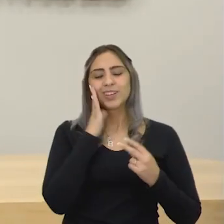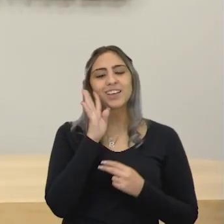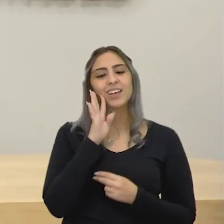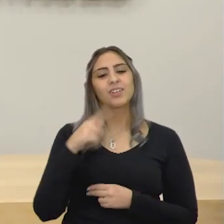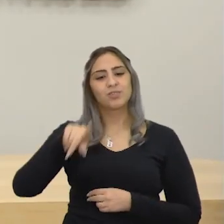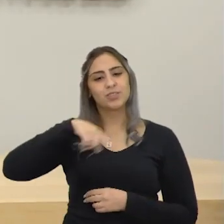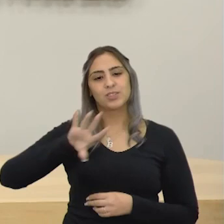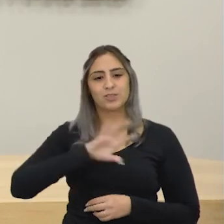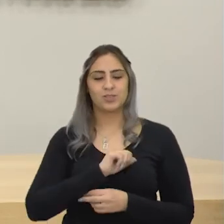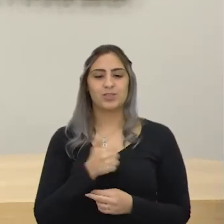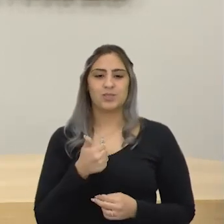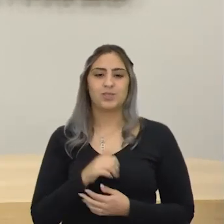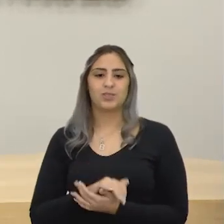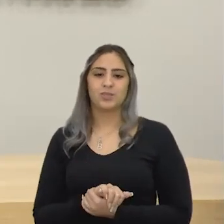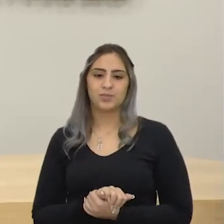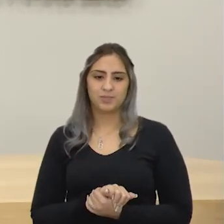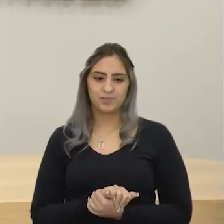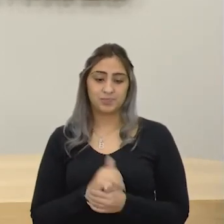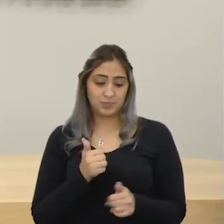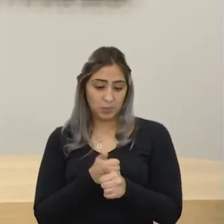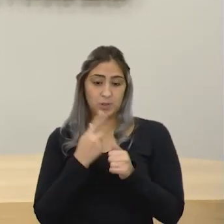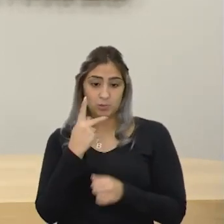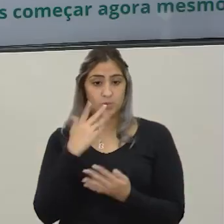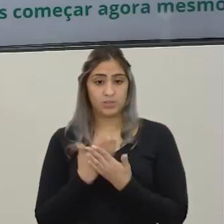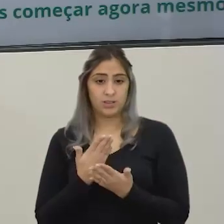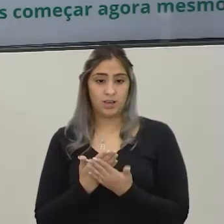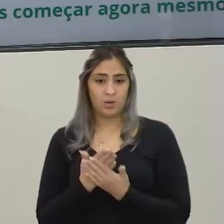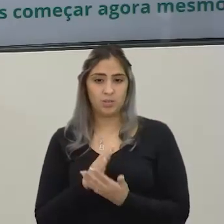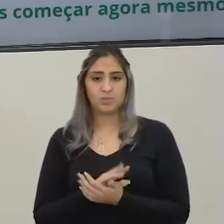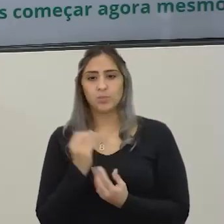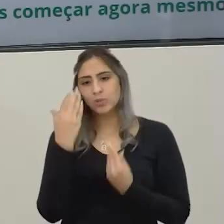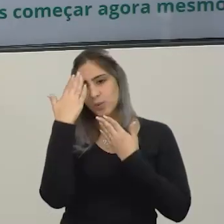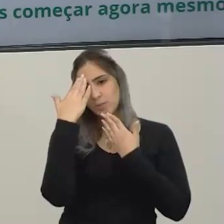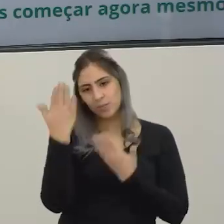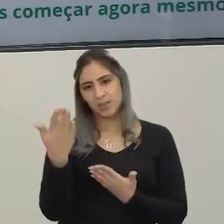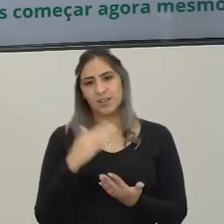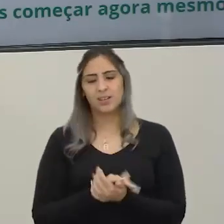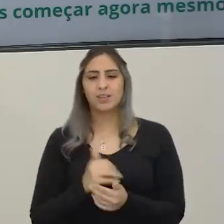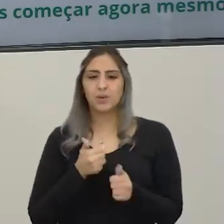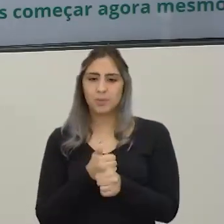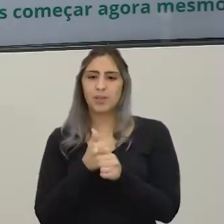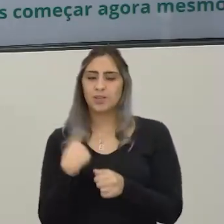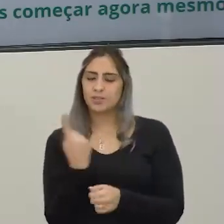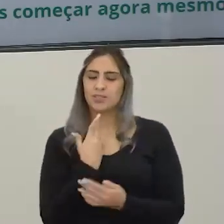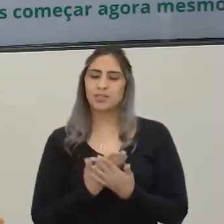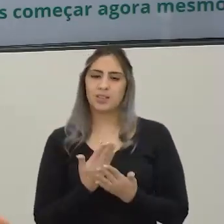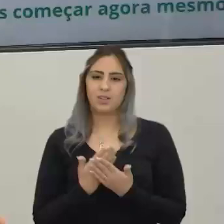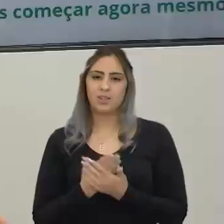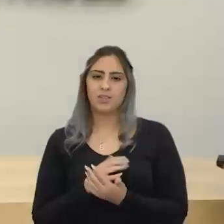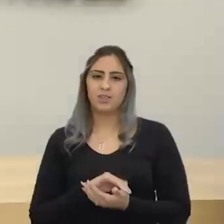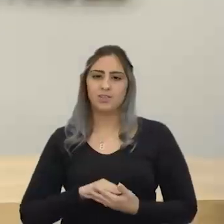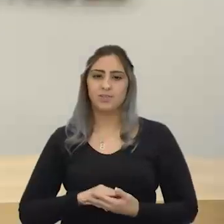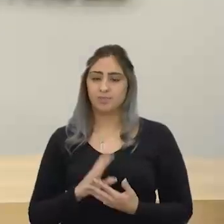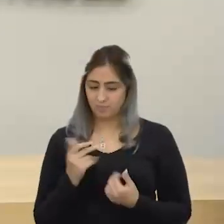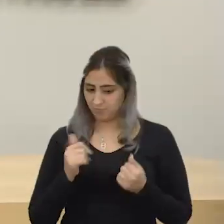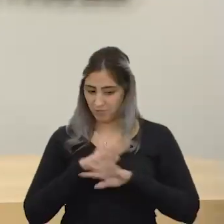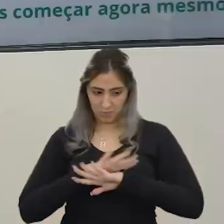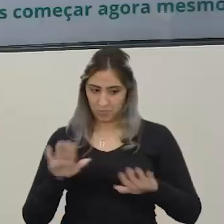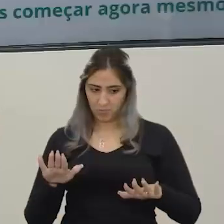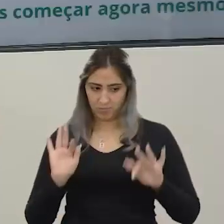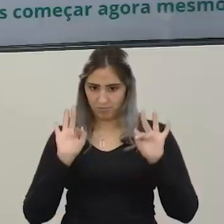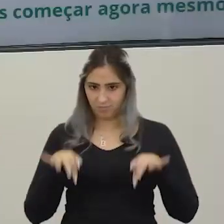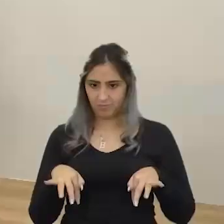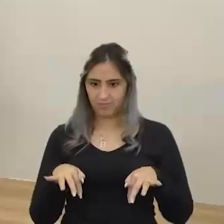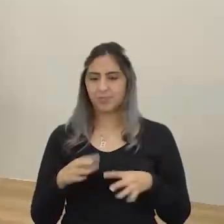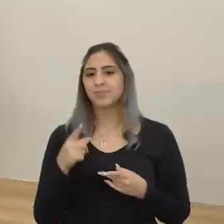pessoal gostou, né? Sempre acompanhando nossas aulas, né? Muito legal. Muito obrigada, gente, por acompanhar aí as nossas aulas. Fechou, Giba? Fechou. É isso